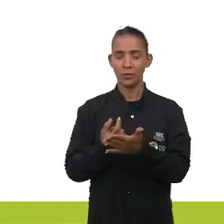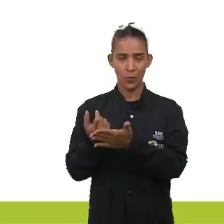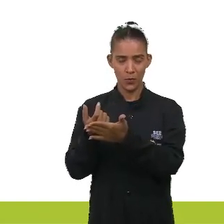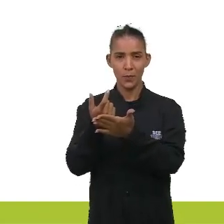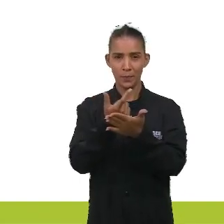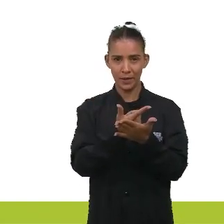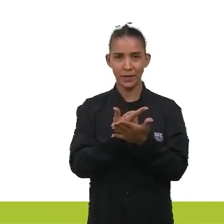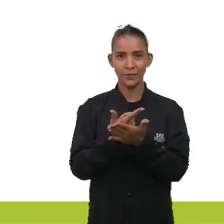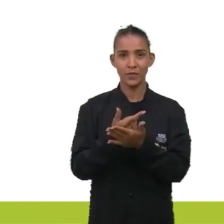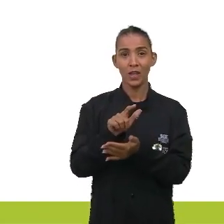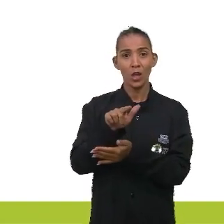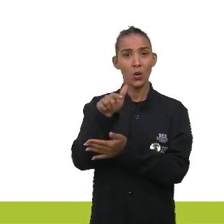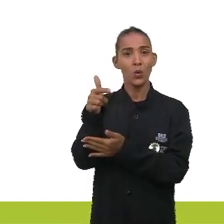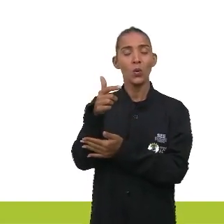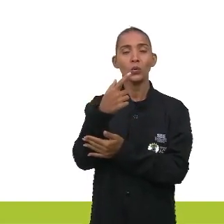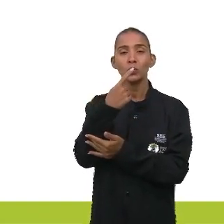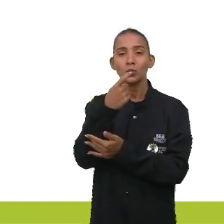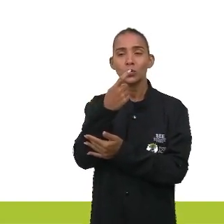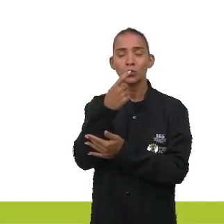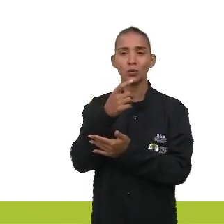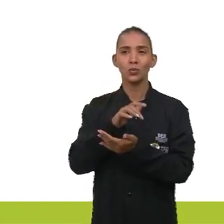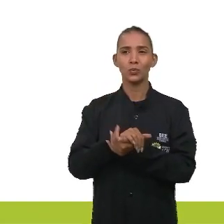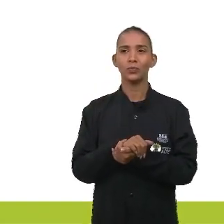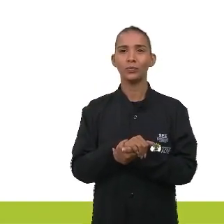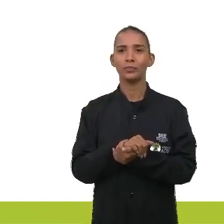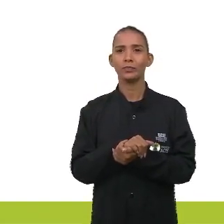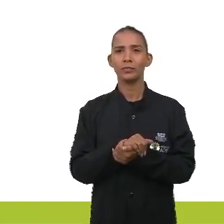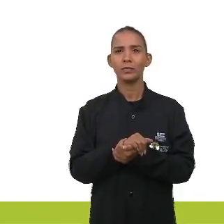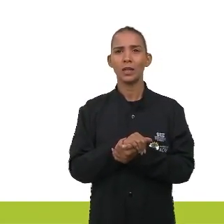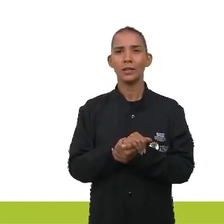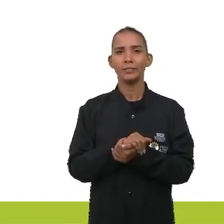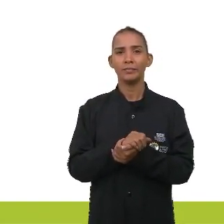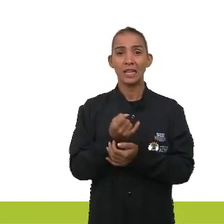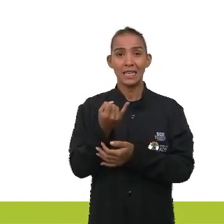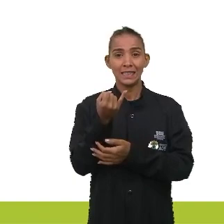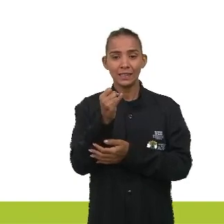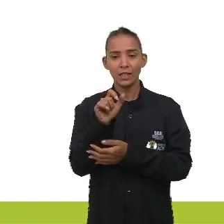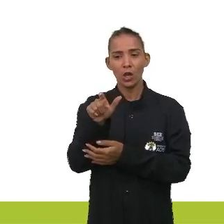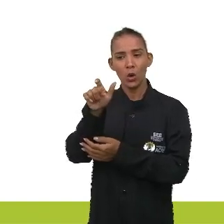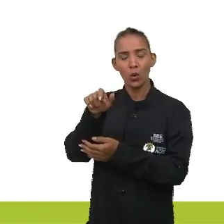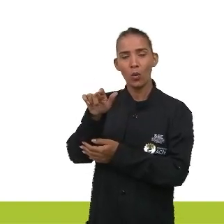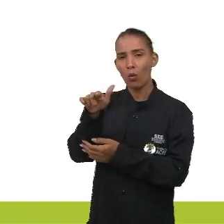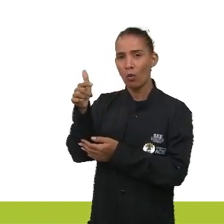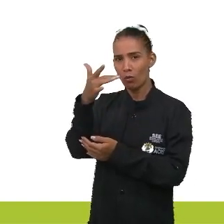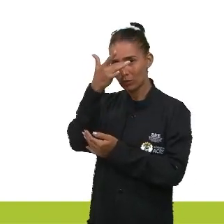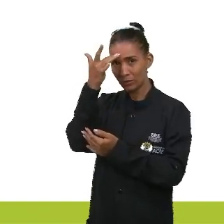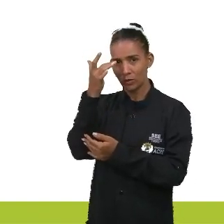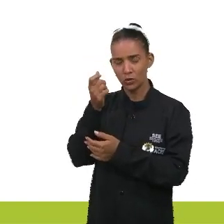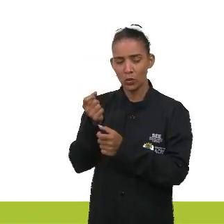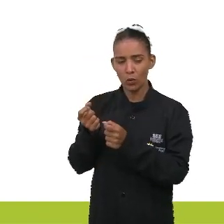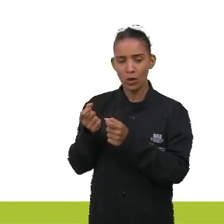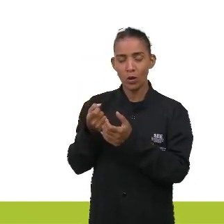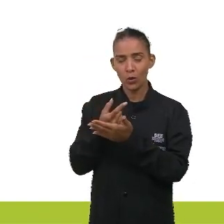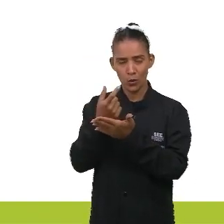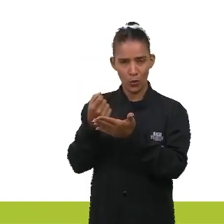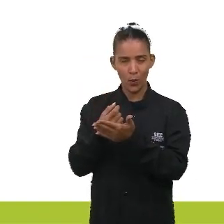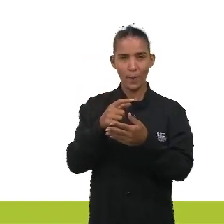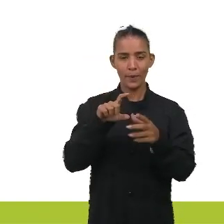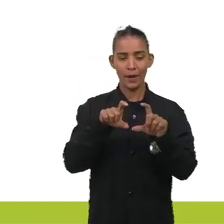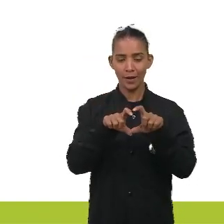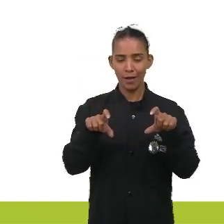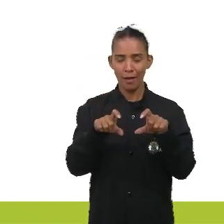Um cliente que compra 3 barras de chocolate nessa promoção poderá escolher os sabores de quantas maneiras